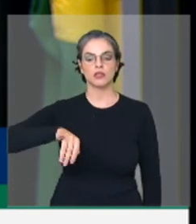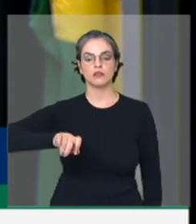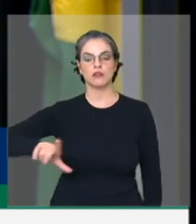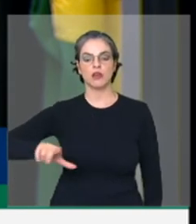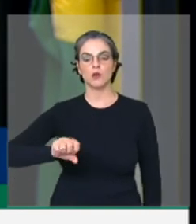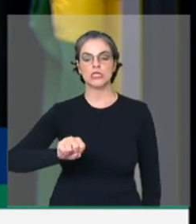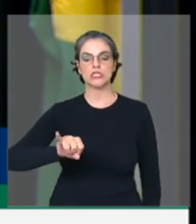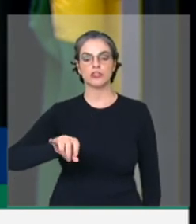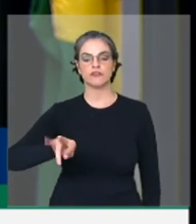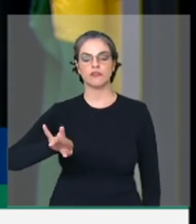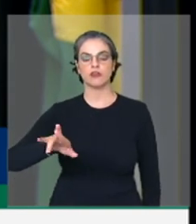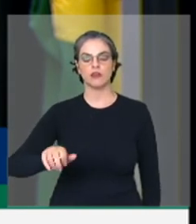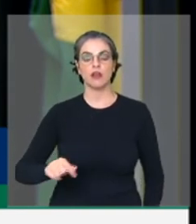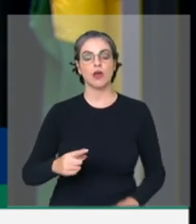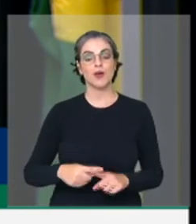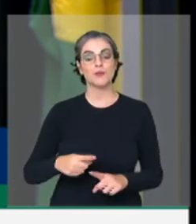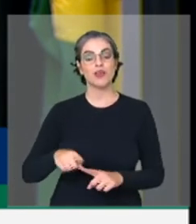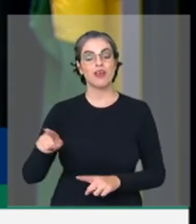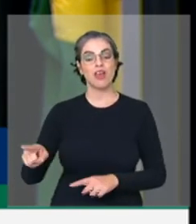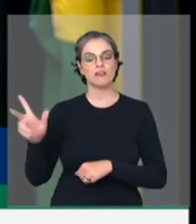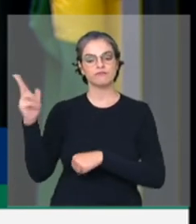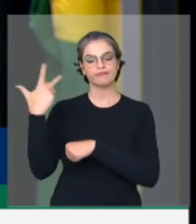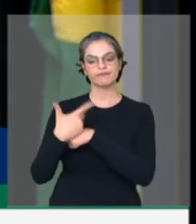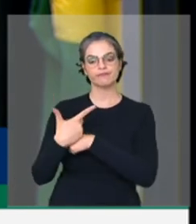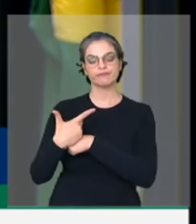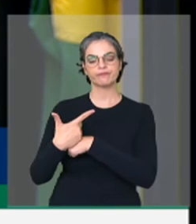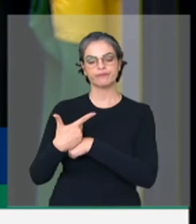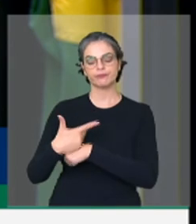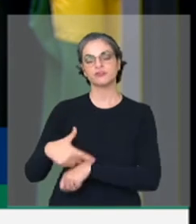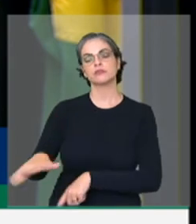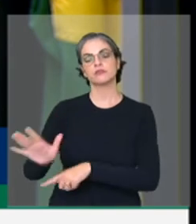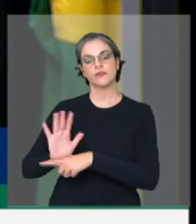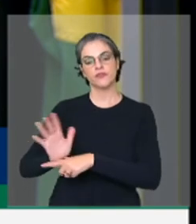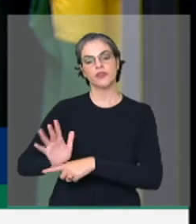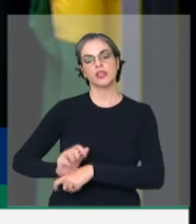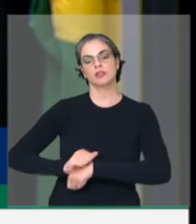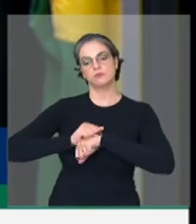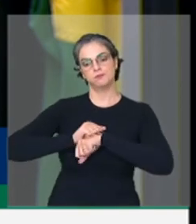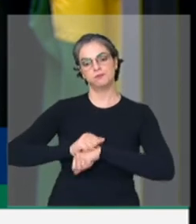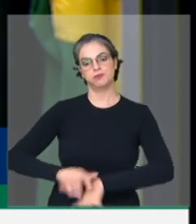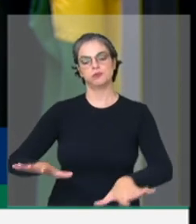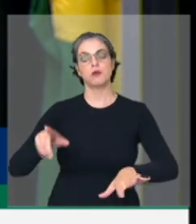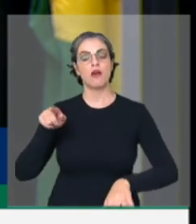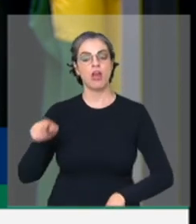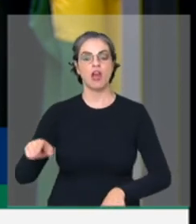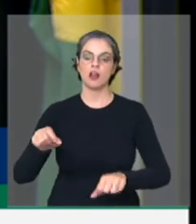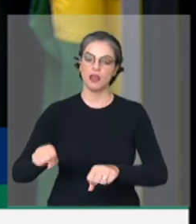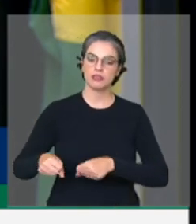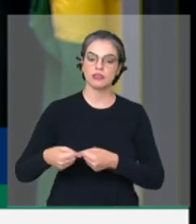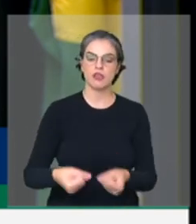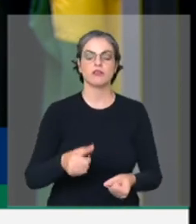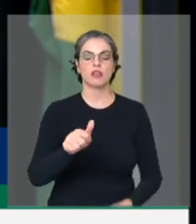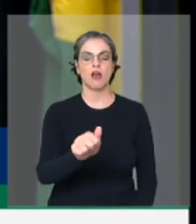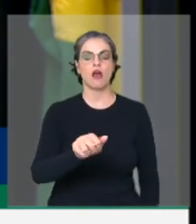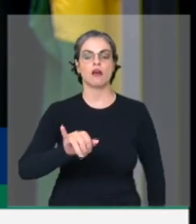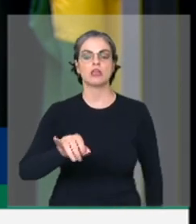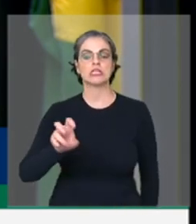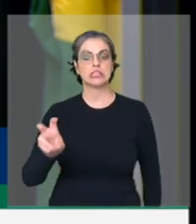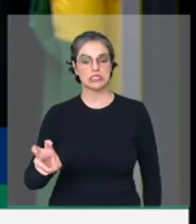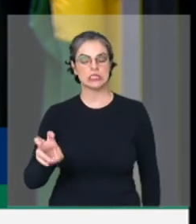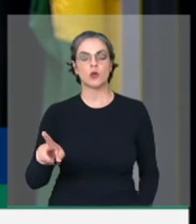a disponibilização de vídeo pelo parlamentar, mediante o qual ele defende o AI-5 e o retorno